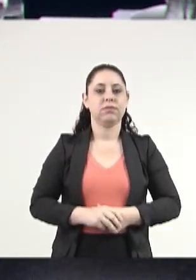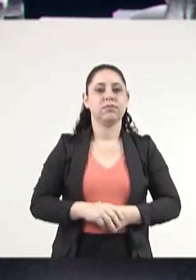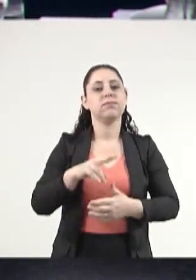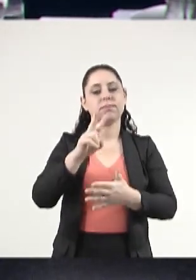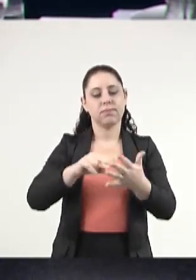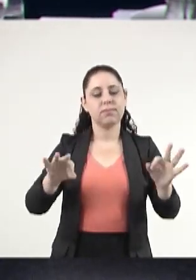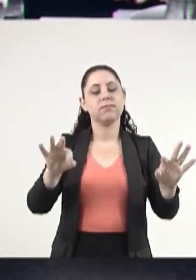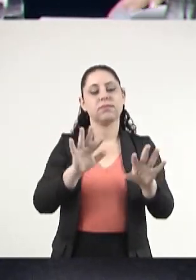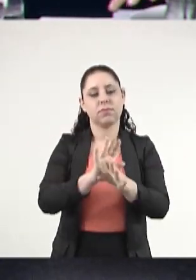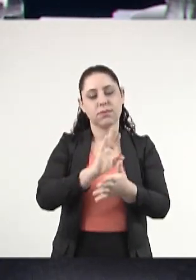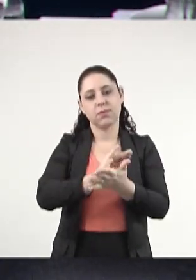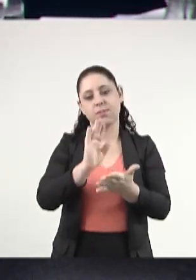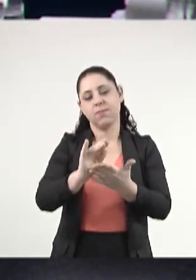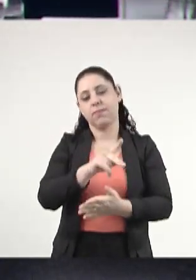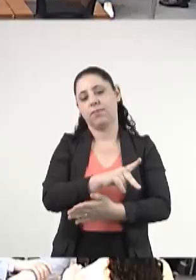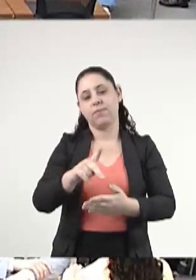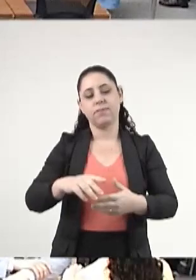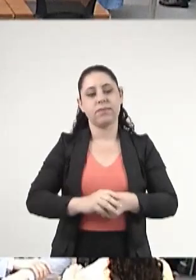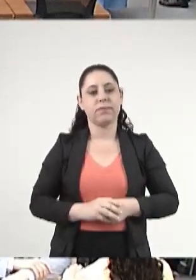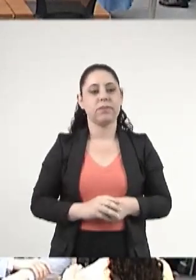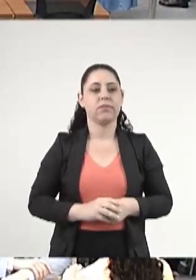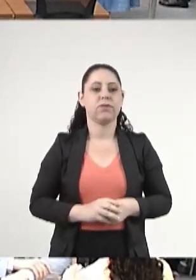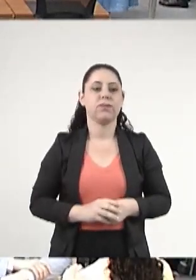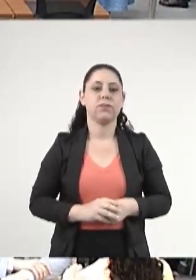Foi lida a ata, senhor presidente.